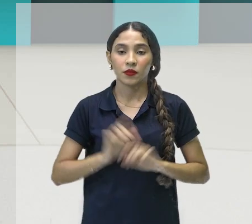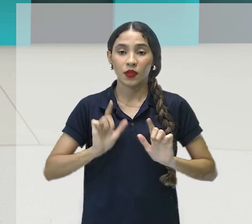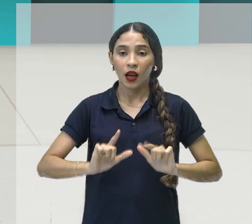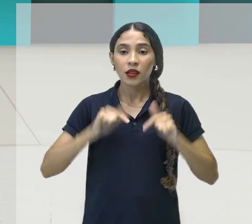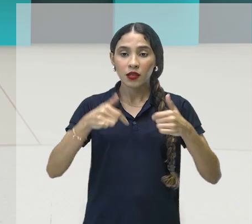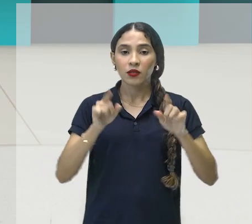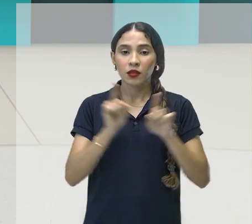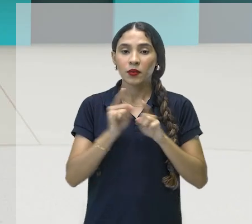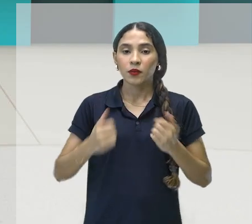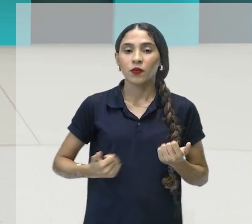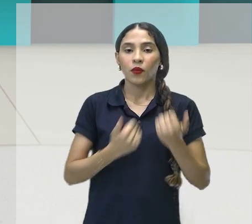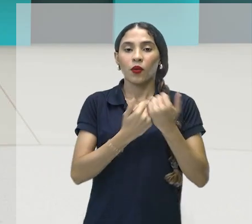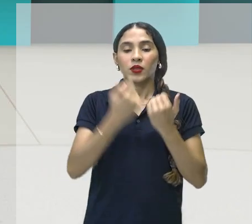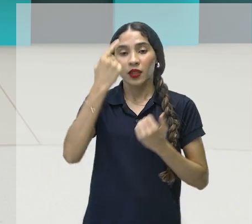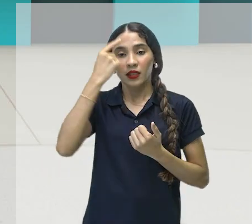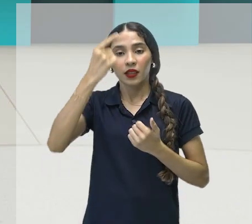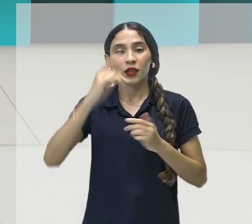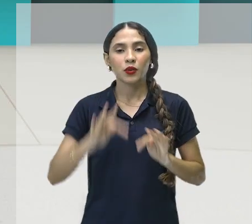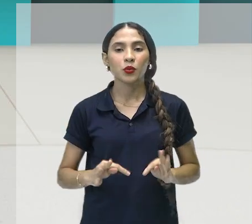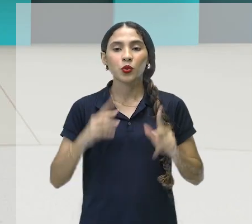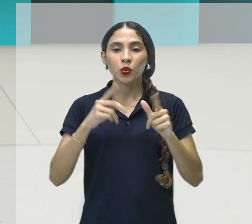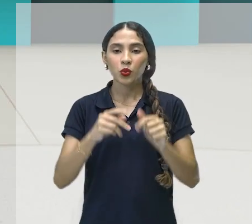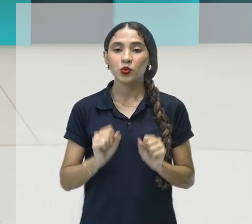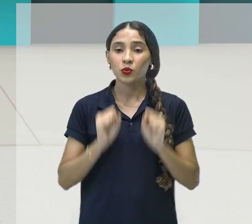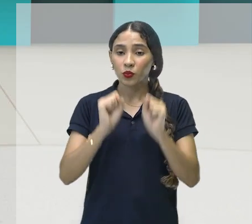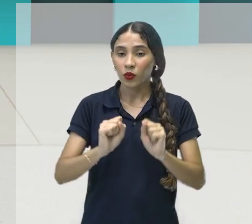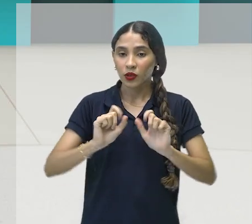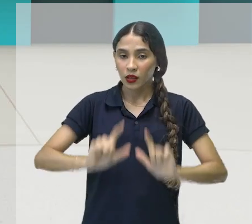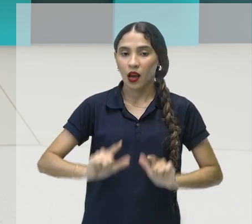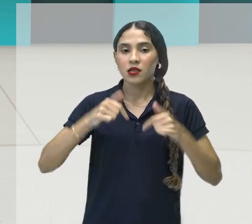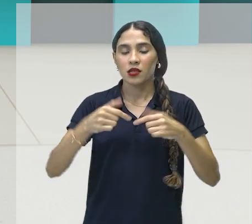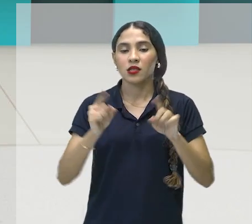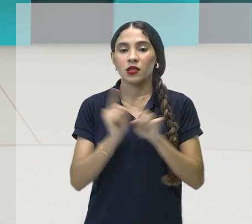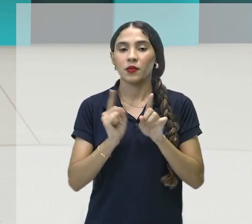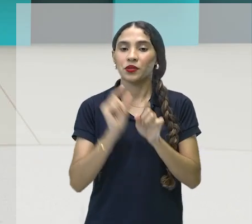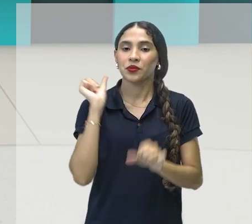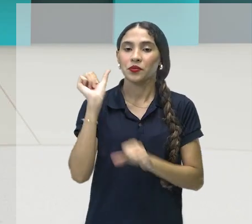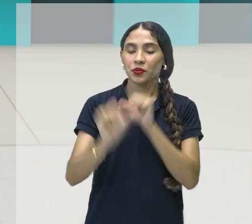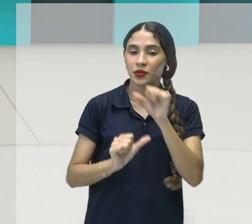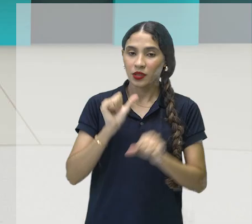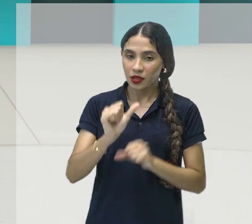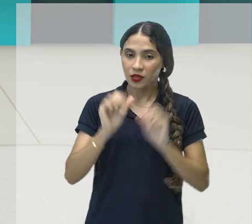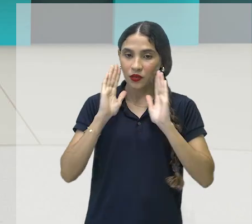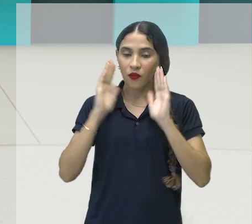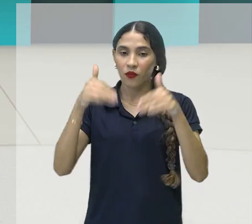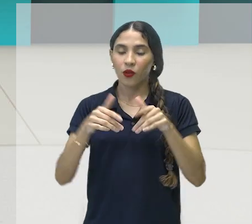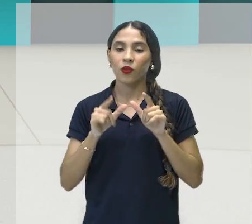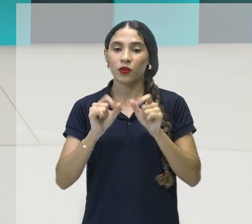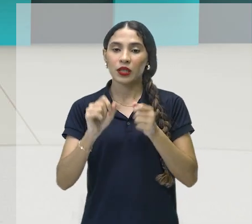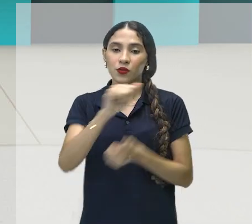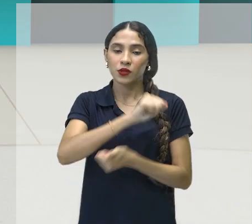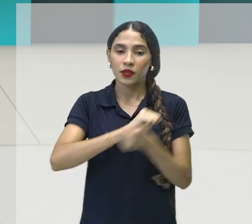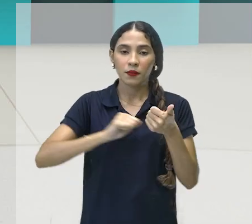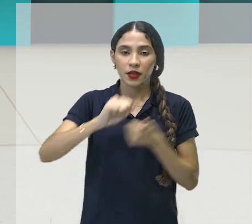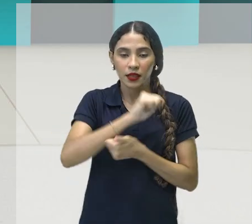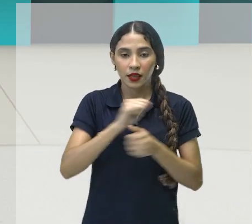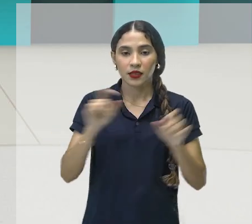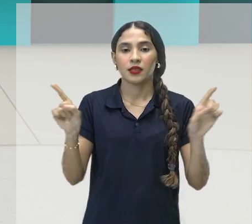O manifesto reforça a ideia de que todos podem ser agentes de transformação em prol